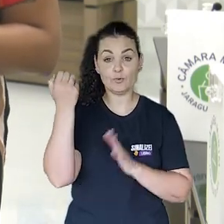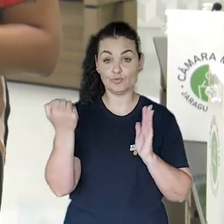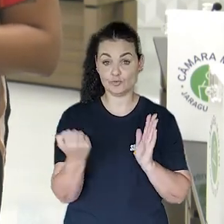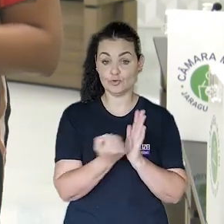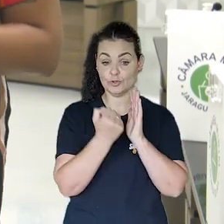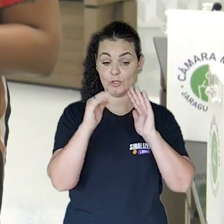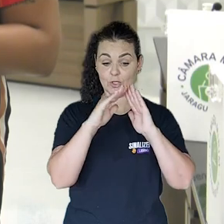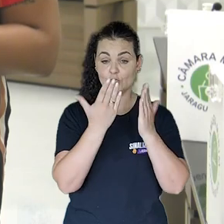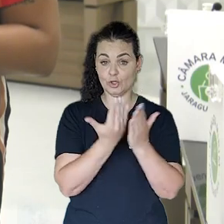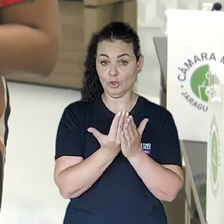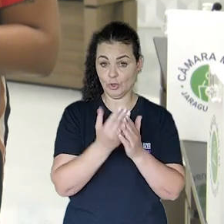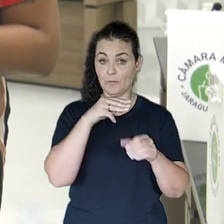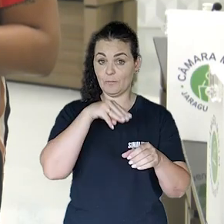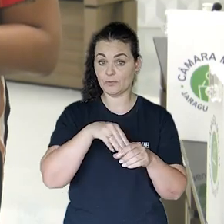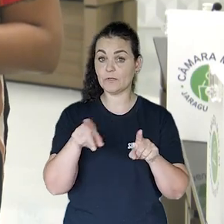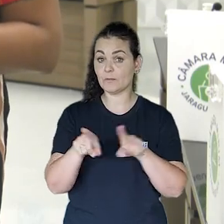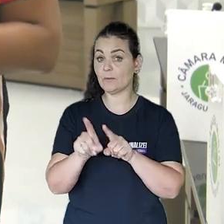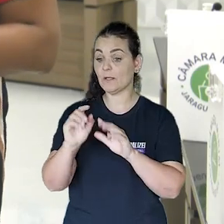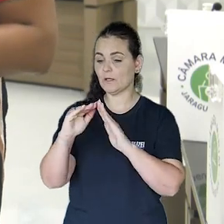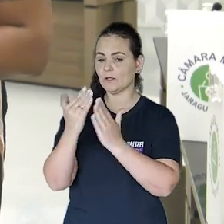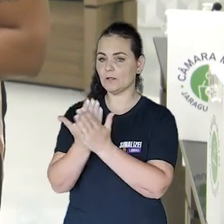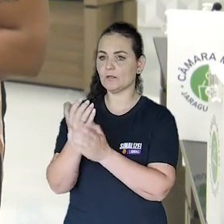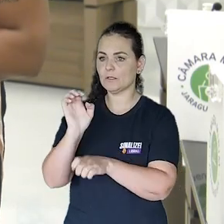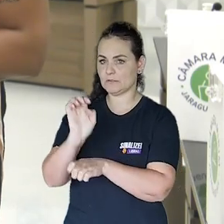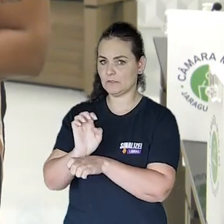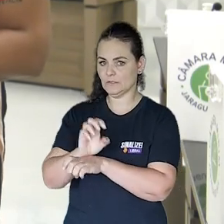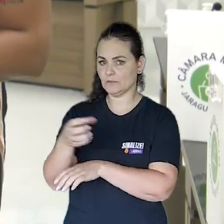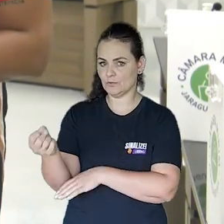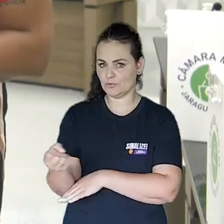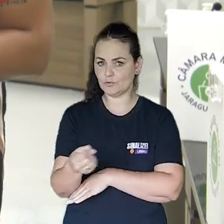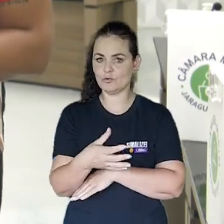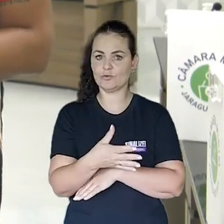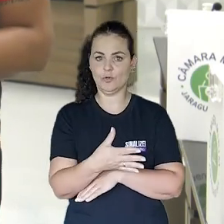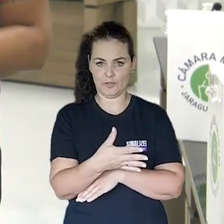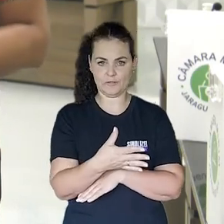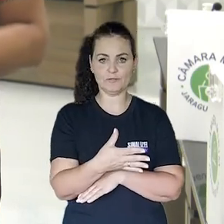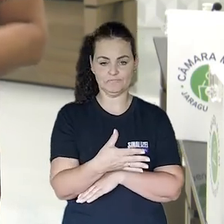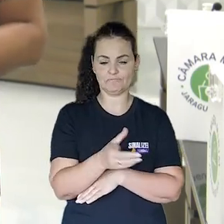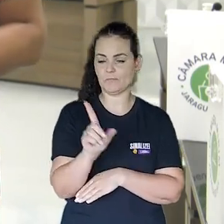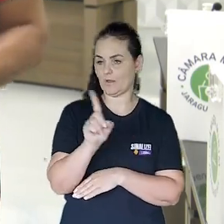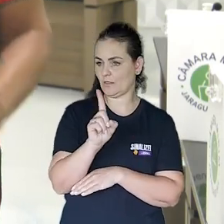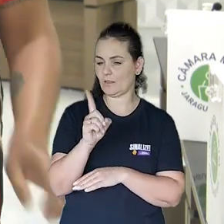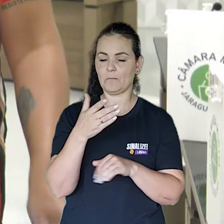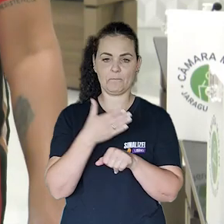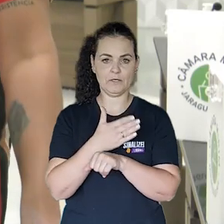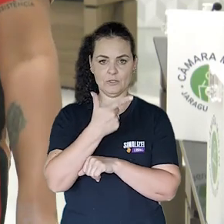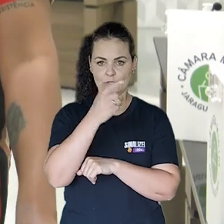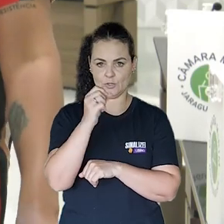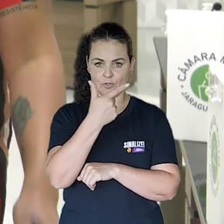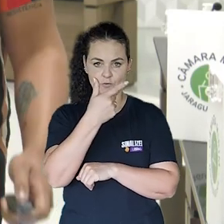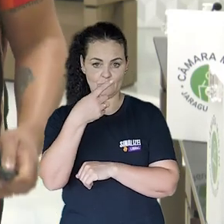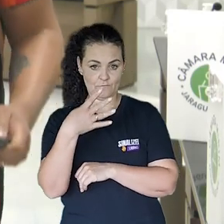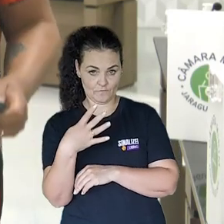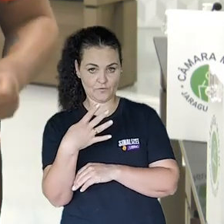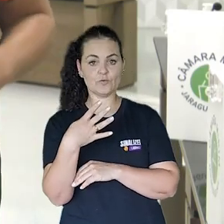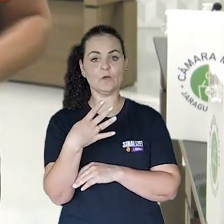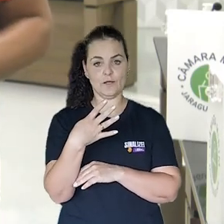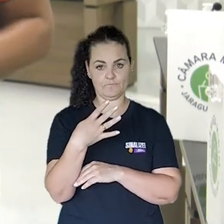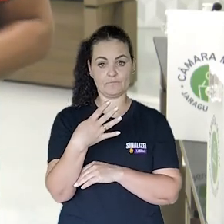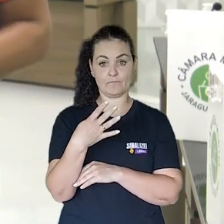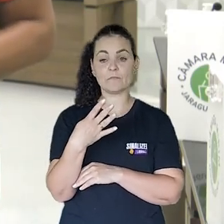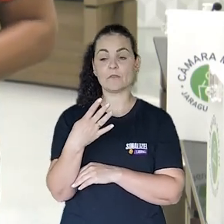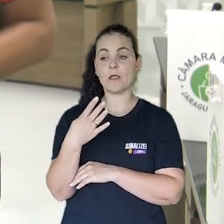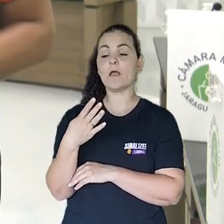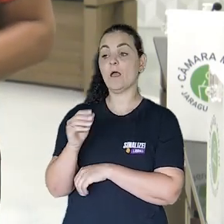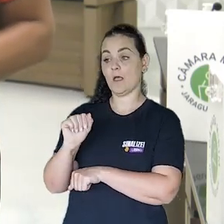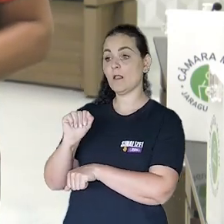2024, caso não sejam contempladas, elas ficam no cadastro de reserva. É caso haja algum problema com alguma das